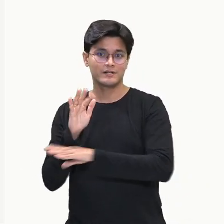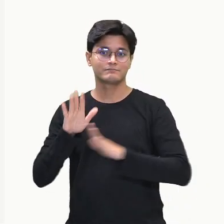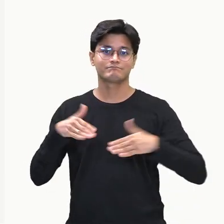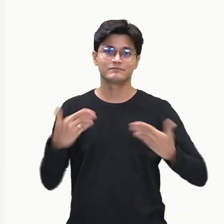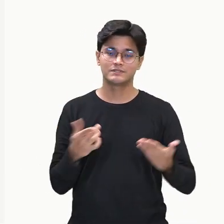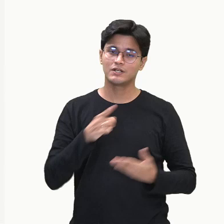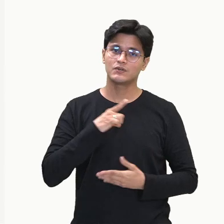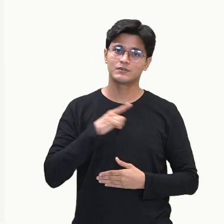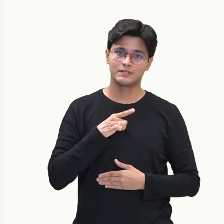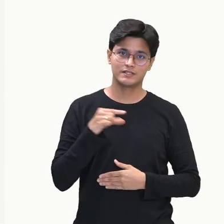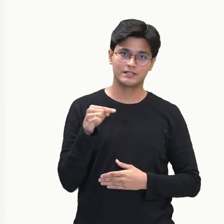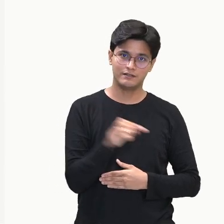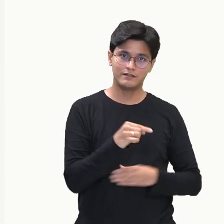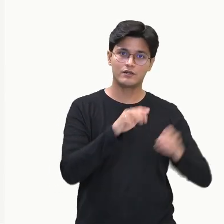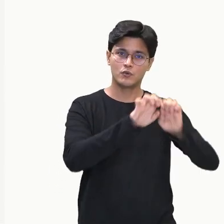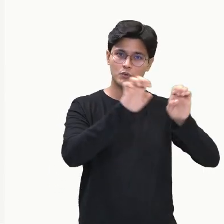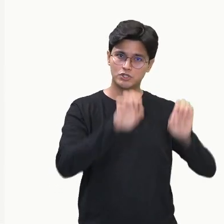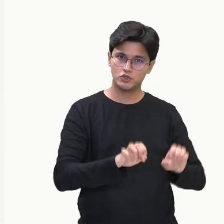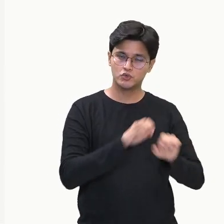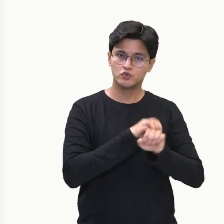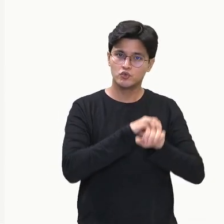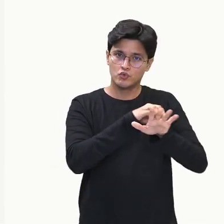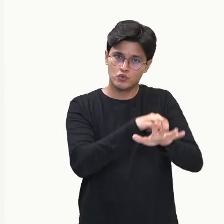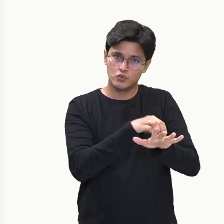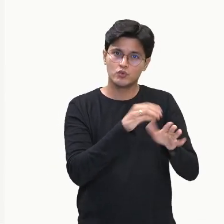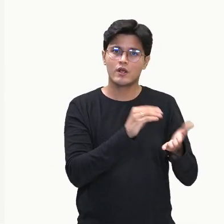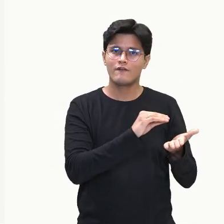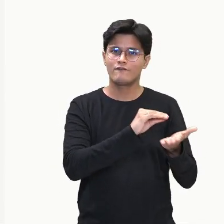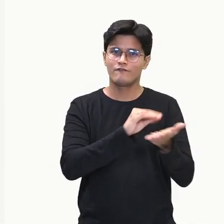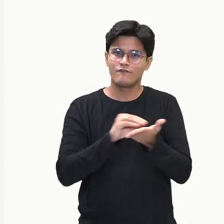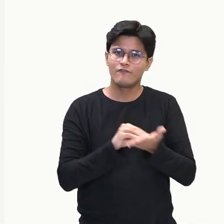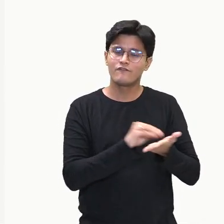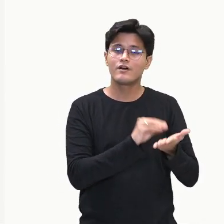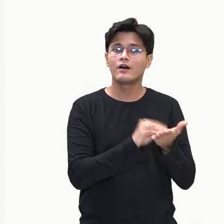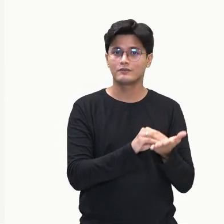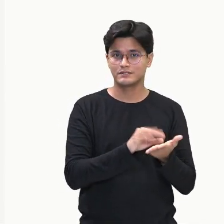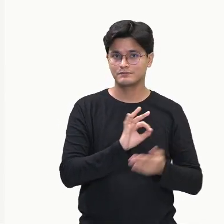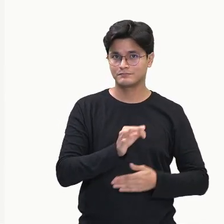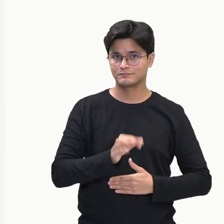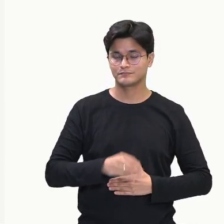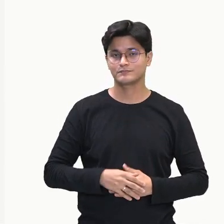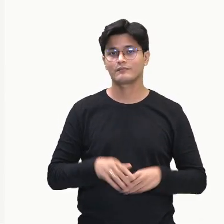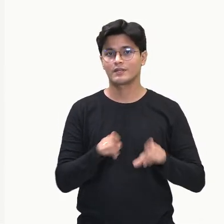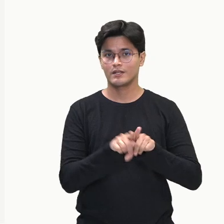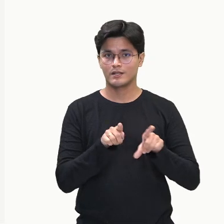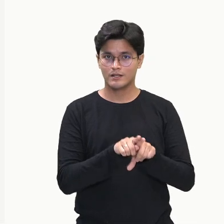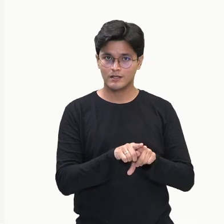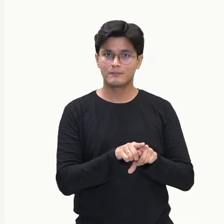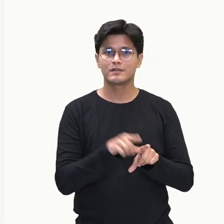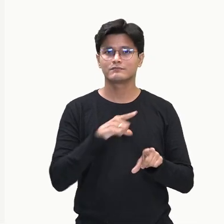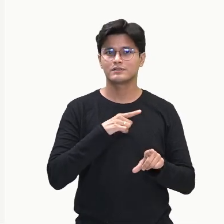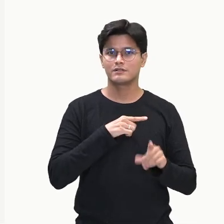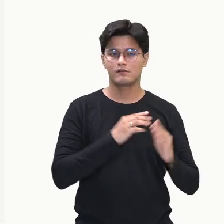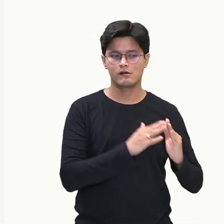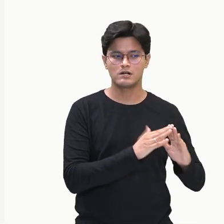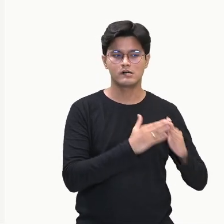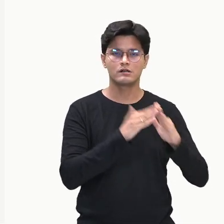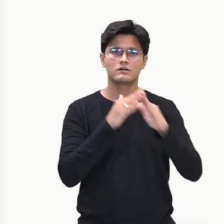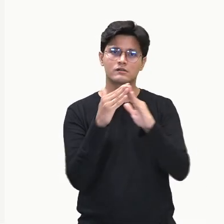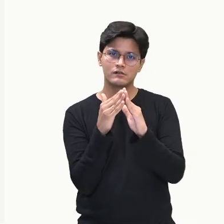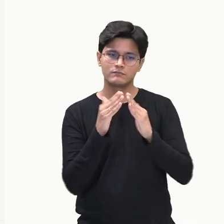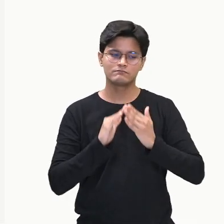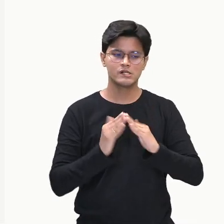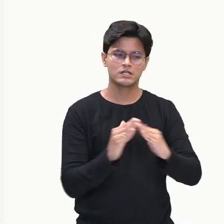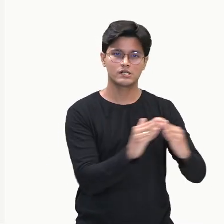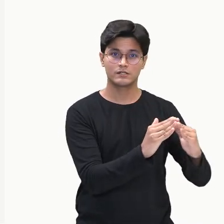temos uma infraestrutura que é deficiente, nós temos habitação irregular, nós temos lá